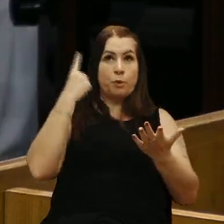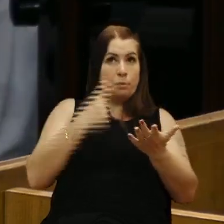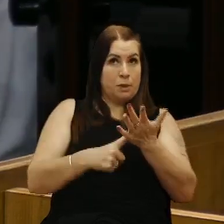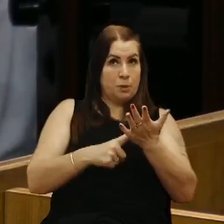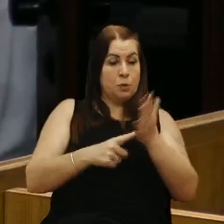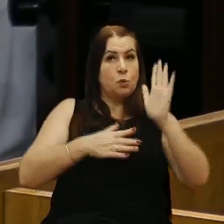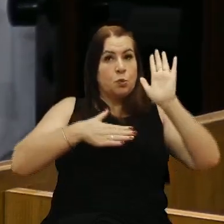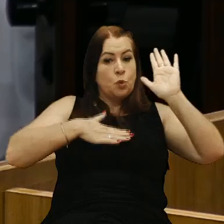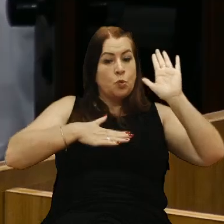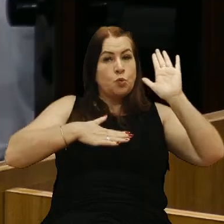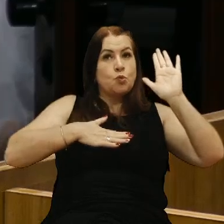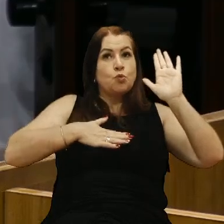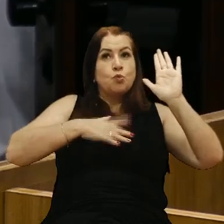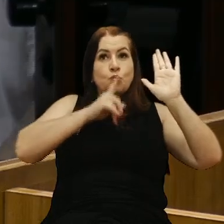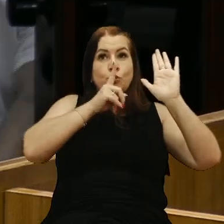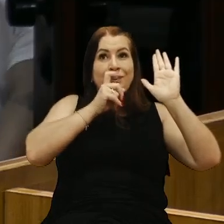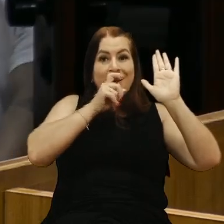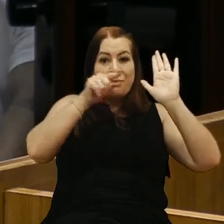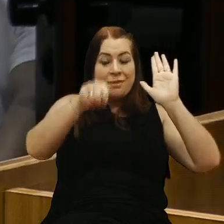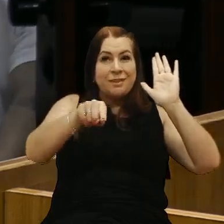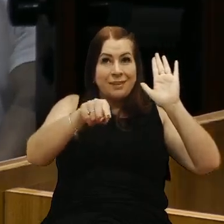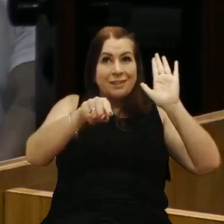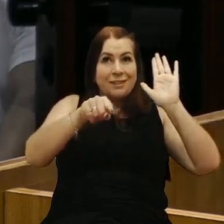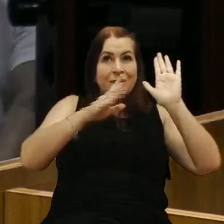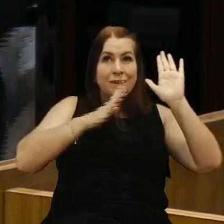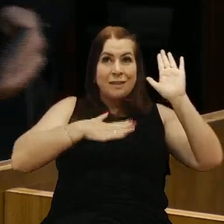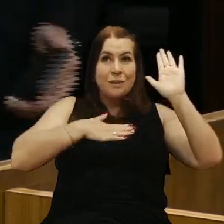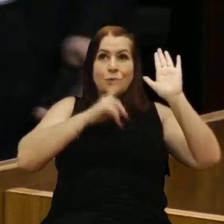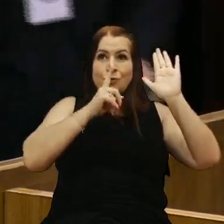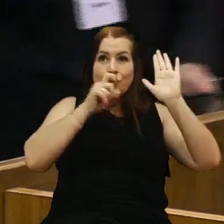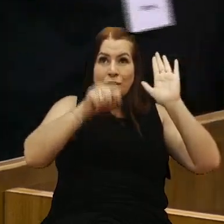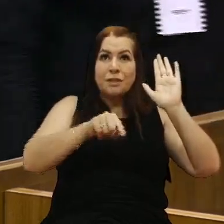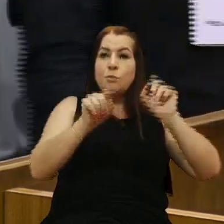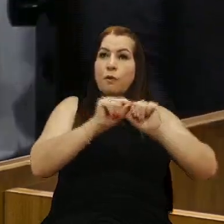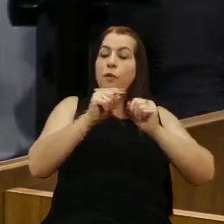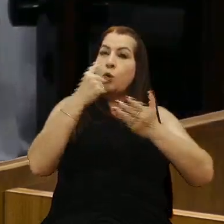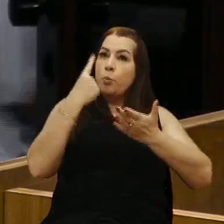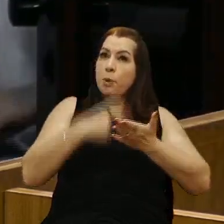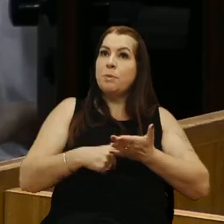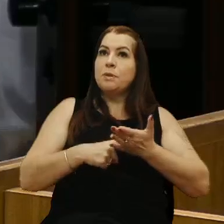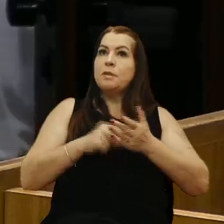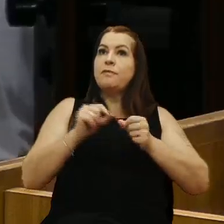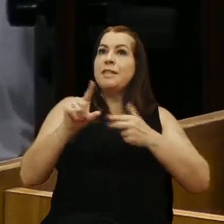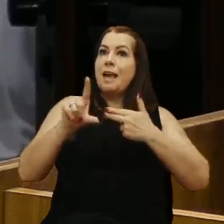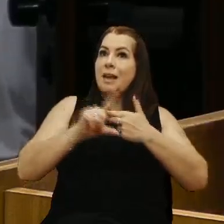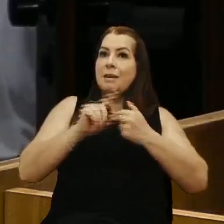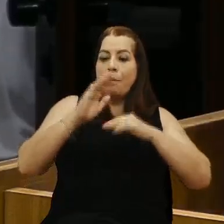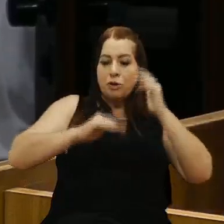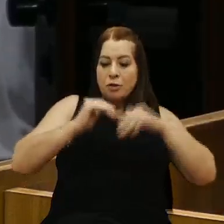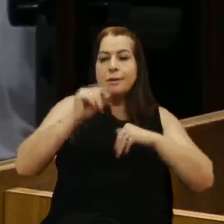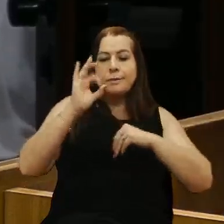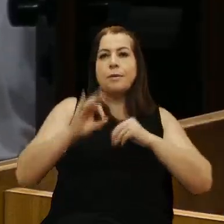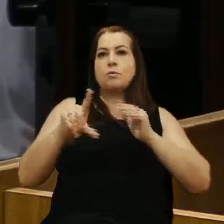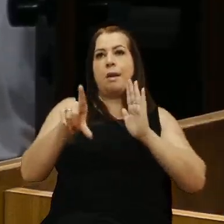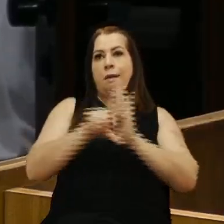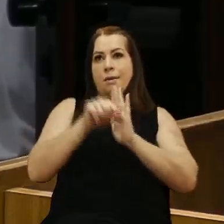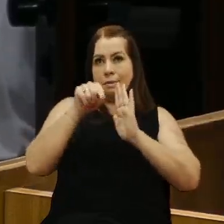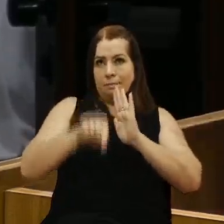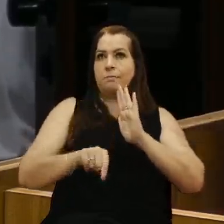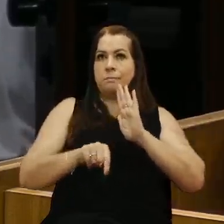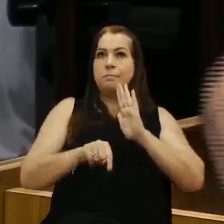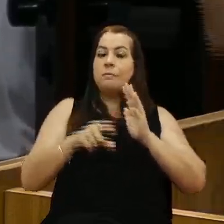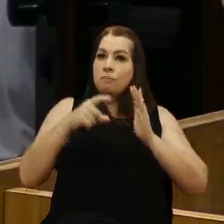nós juramos aqui, o nosso compromisso foi de praticar a lei orgânica e